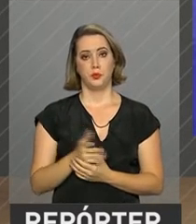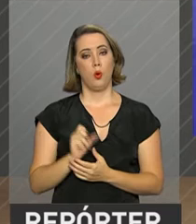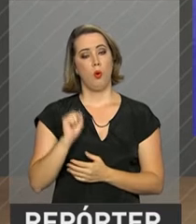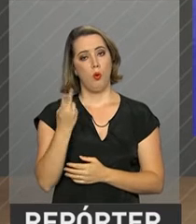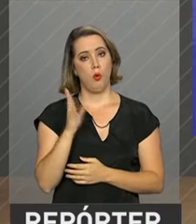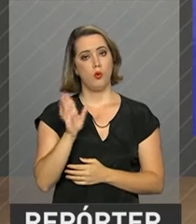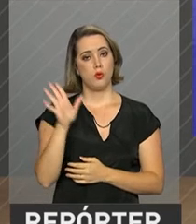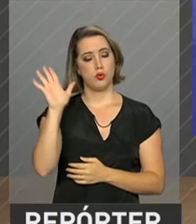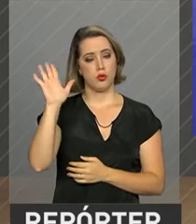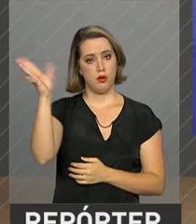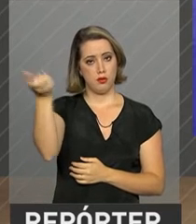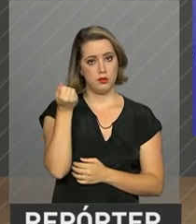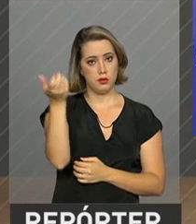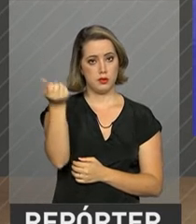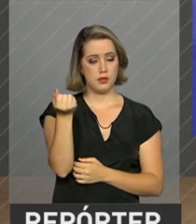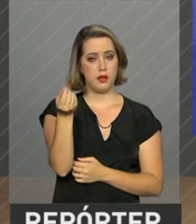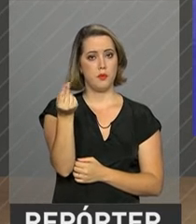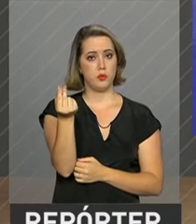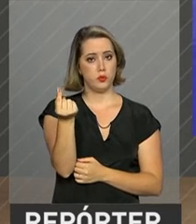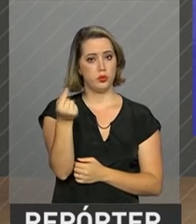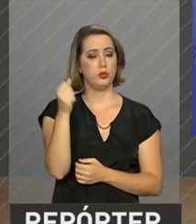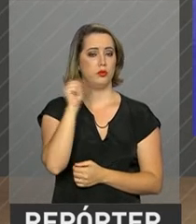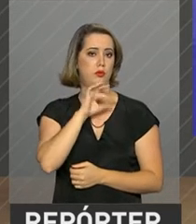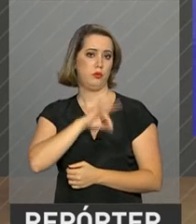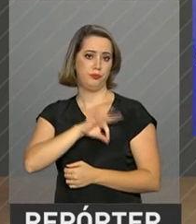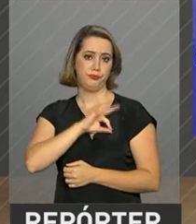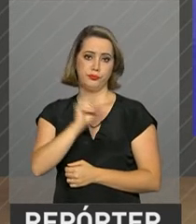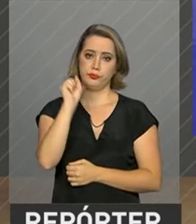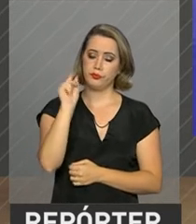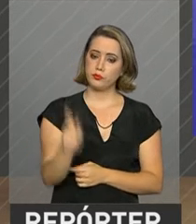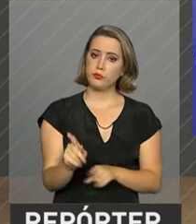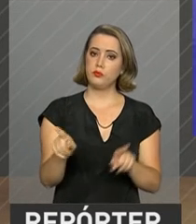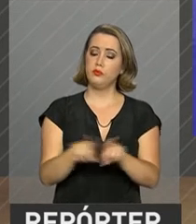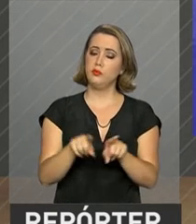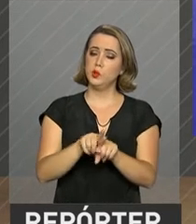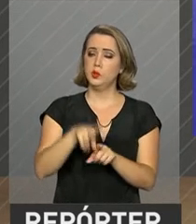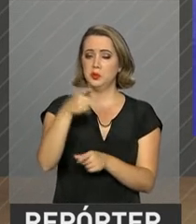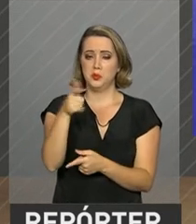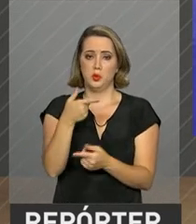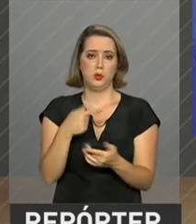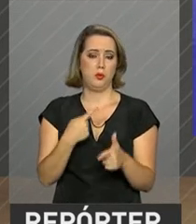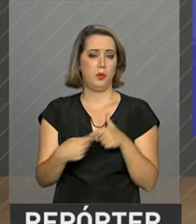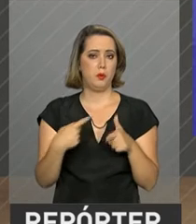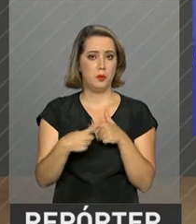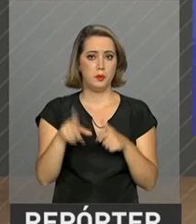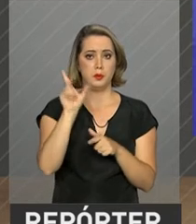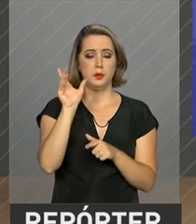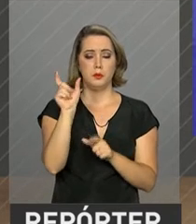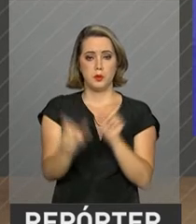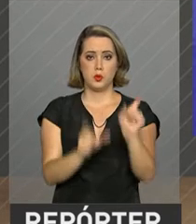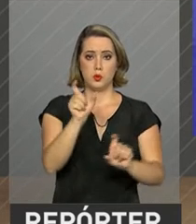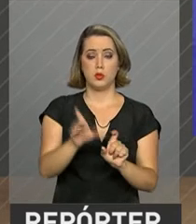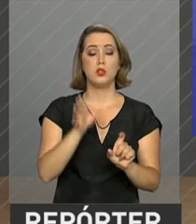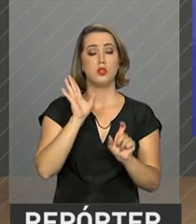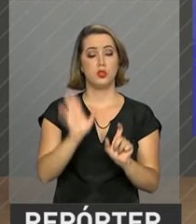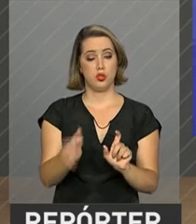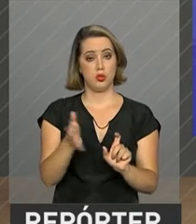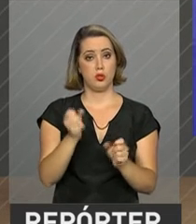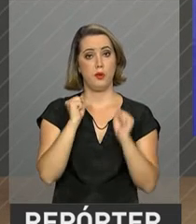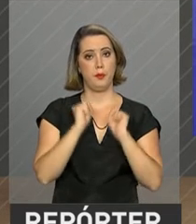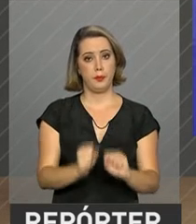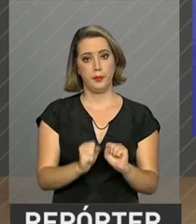aposentadorias e benefícios previdenciários e também não atinge aqueles que já reúnem as condições para se aposentar